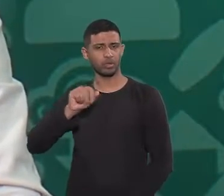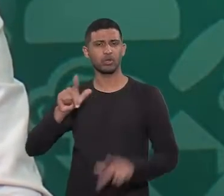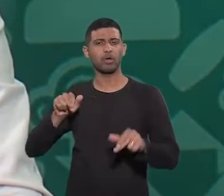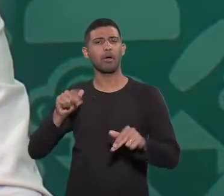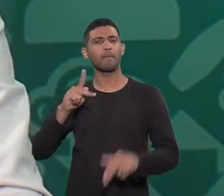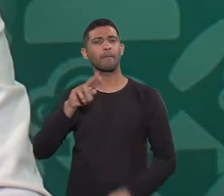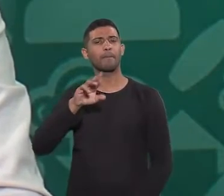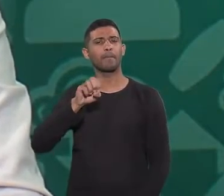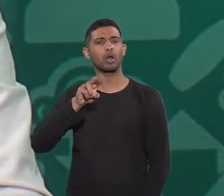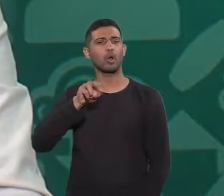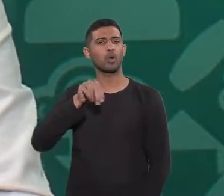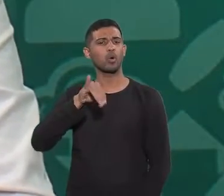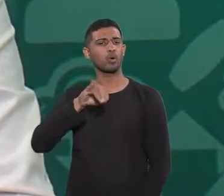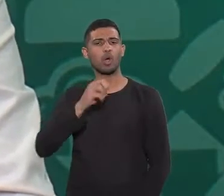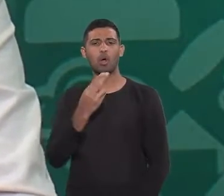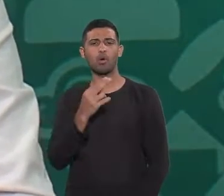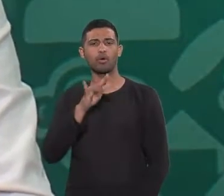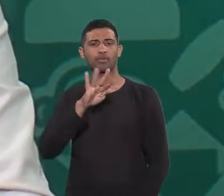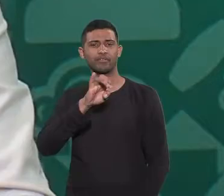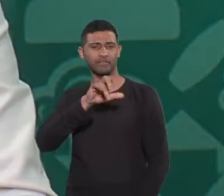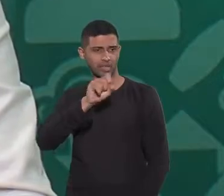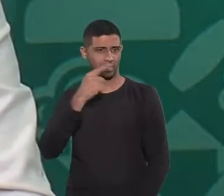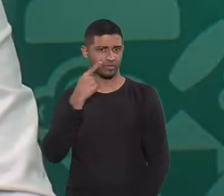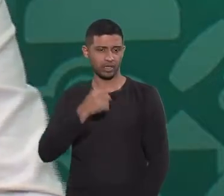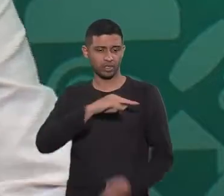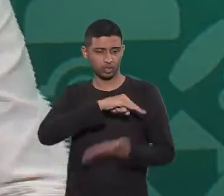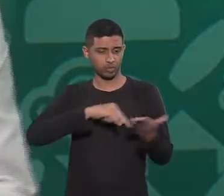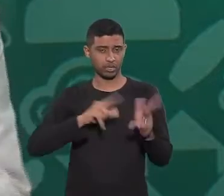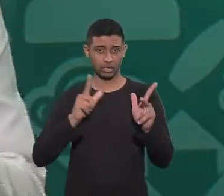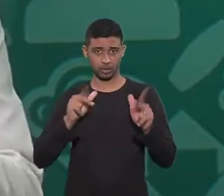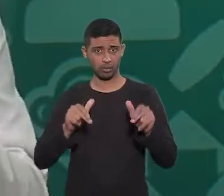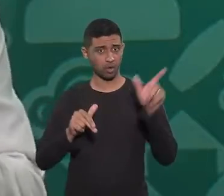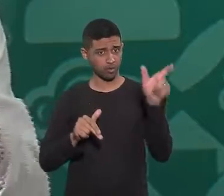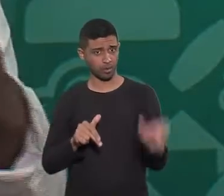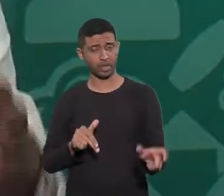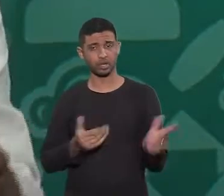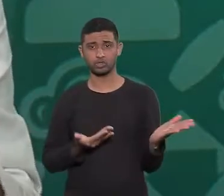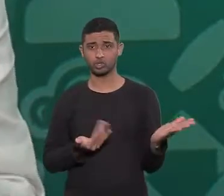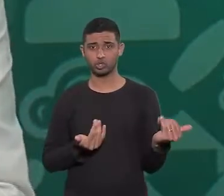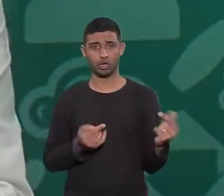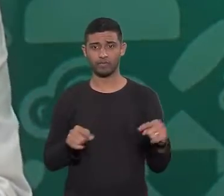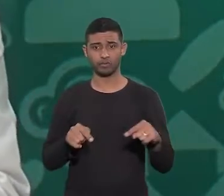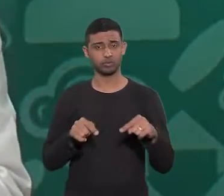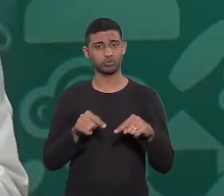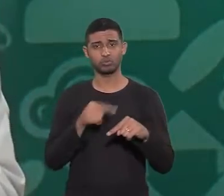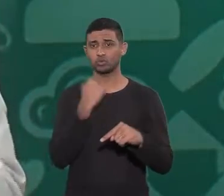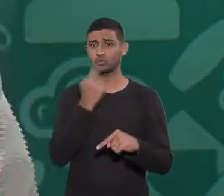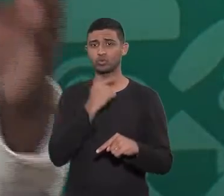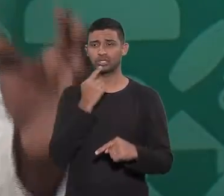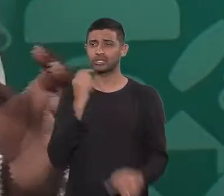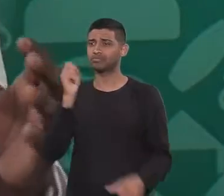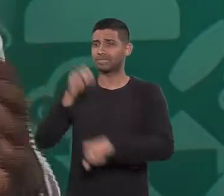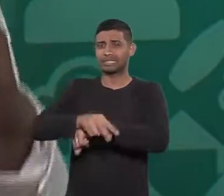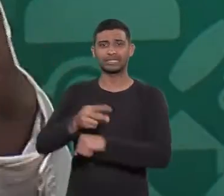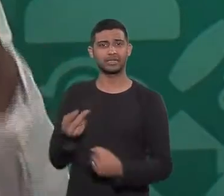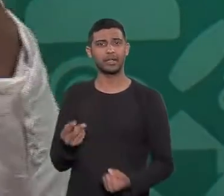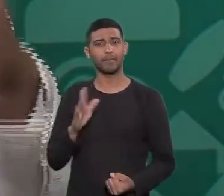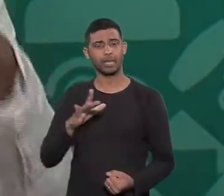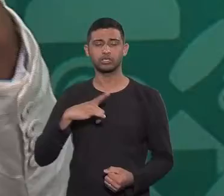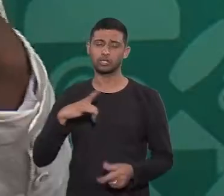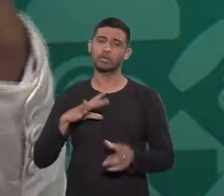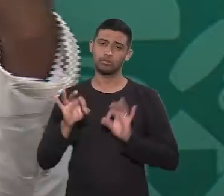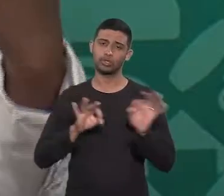de ProUni ou FIES, essa mesma documentação também pode ser aplicada para esse jovem que não entrou em nenhuma dessas